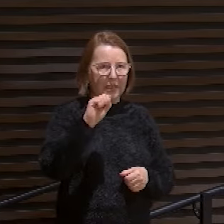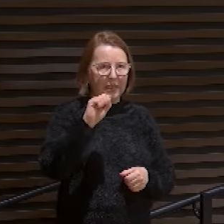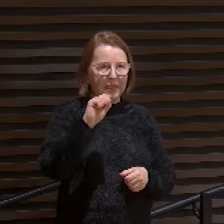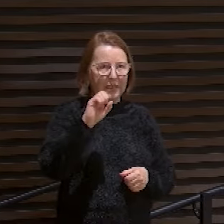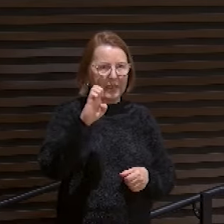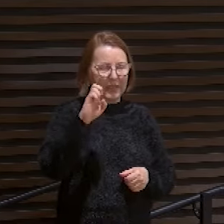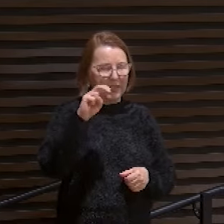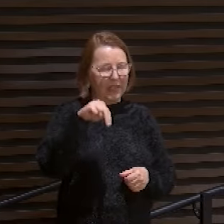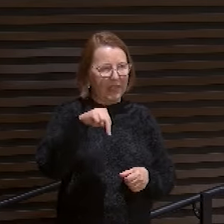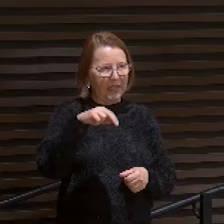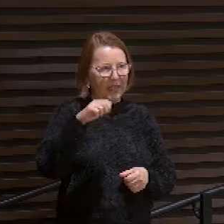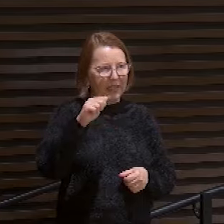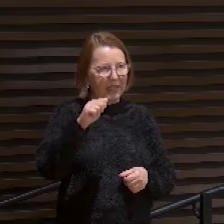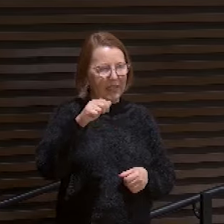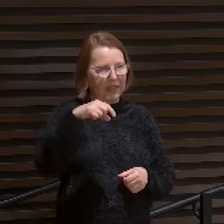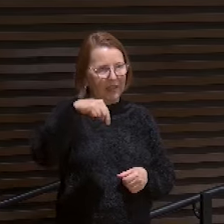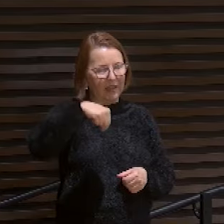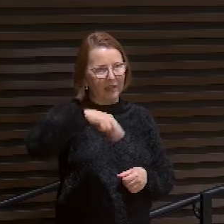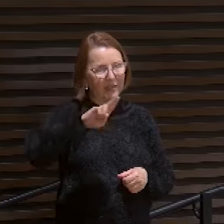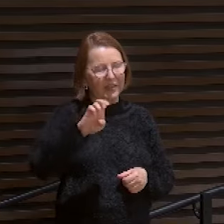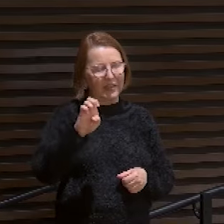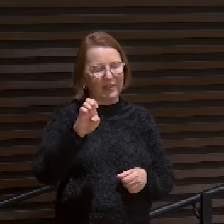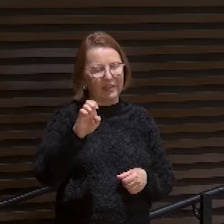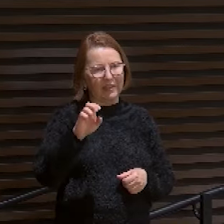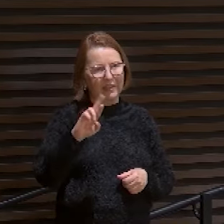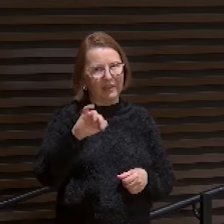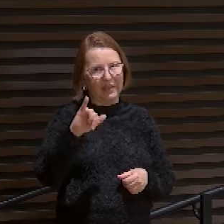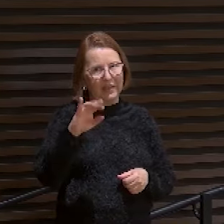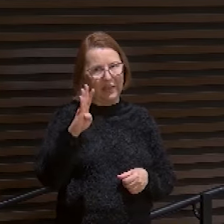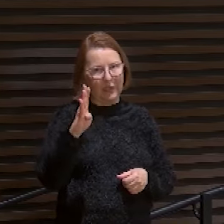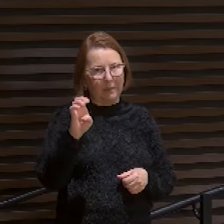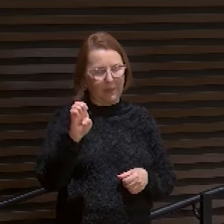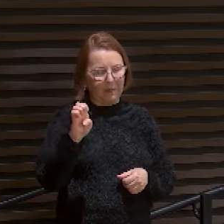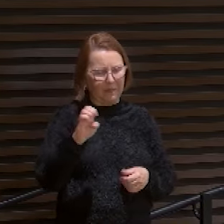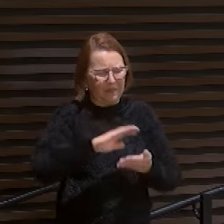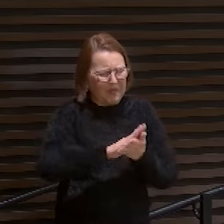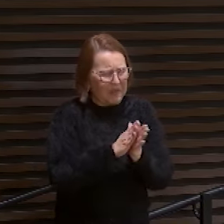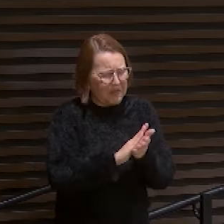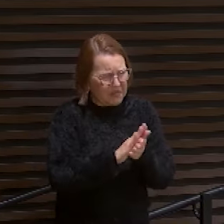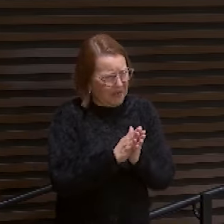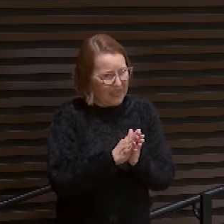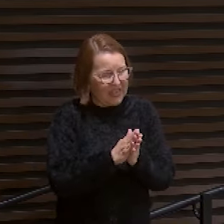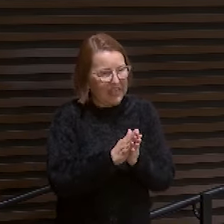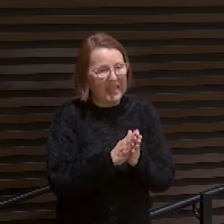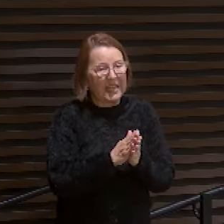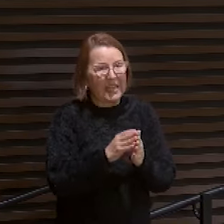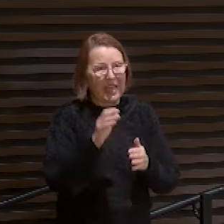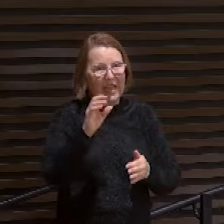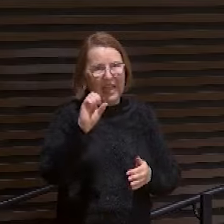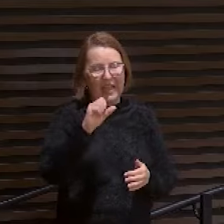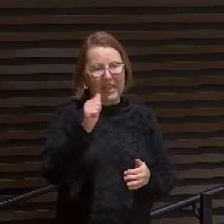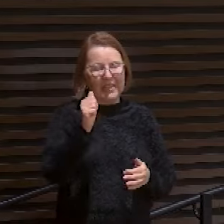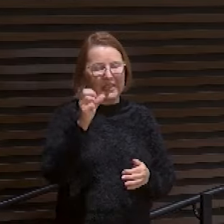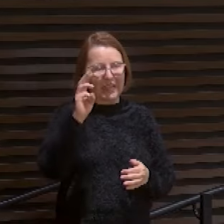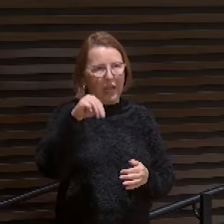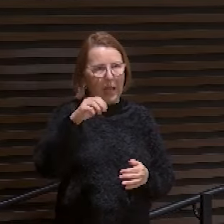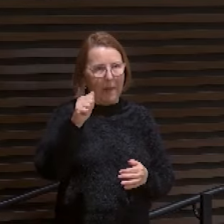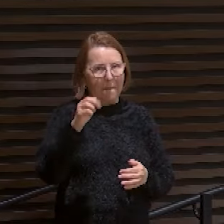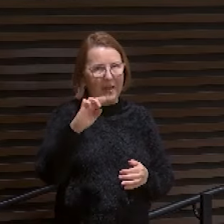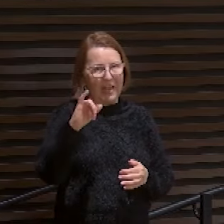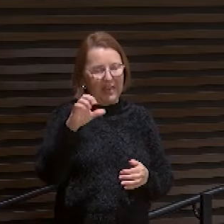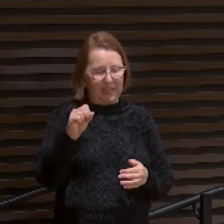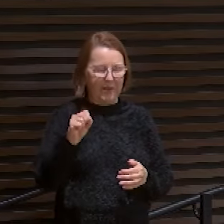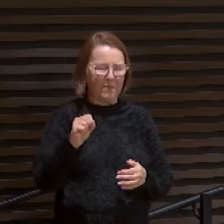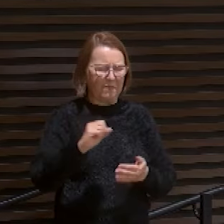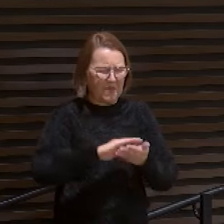assírio devastou Samaria e acabou com aquele povo. Onde